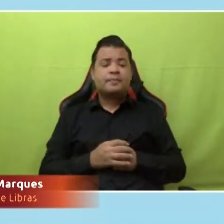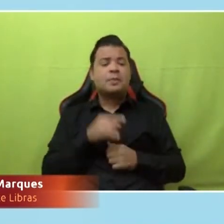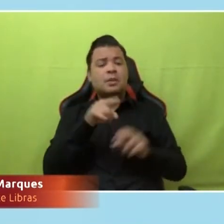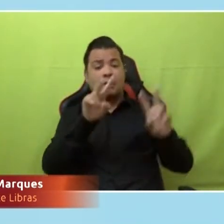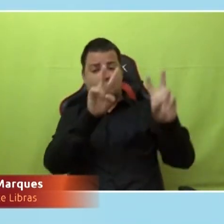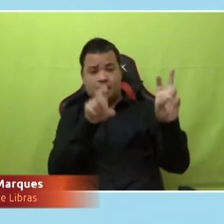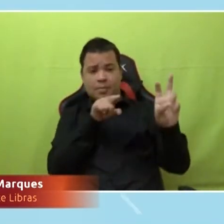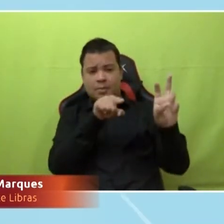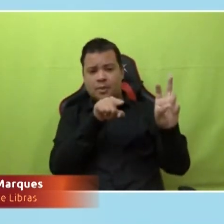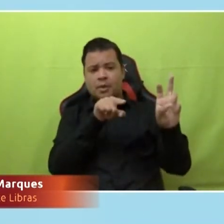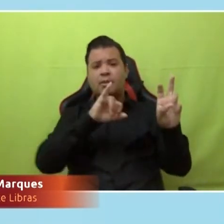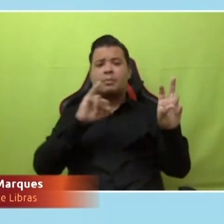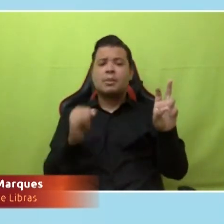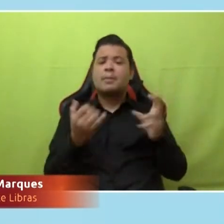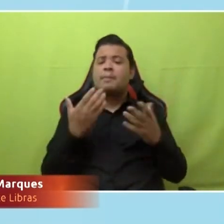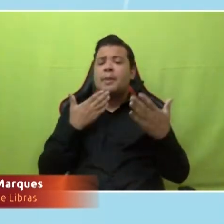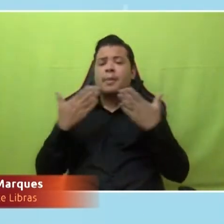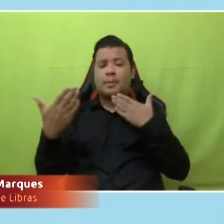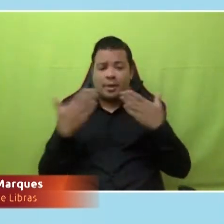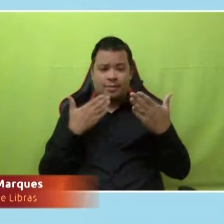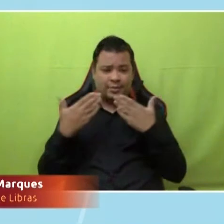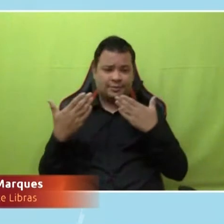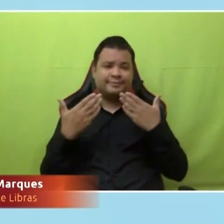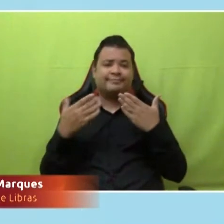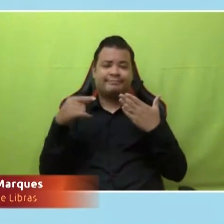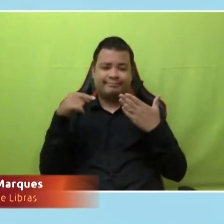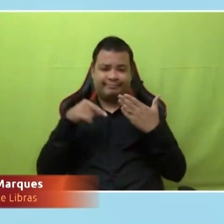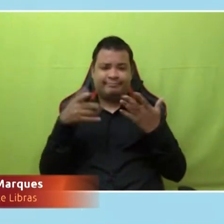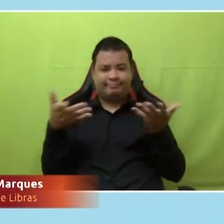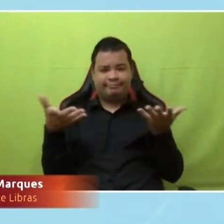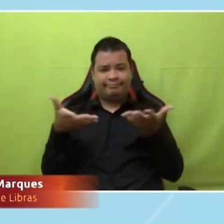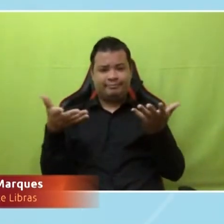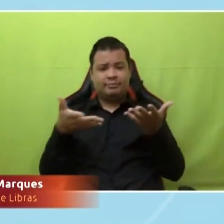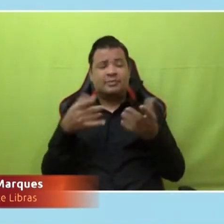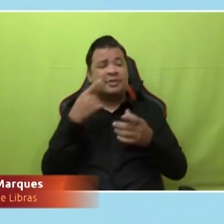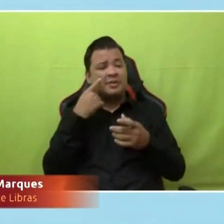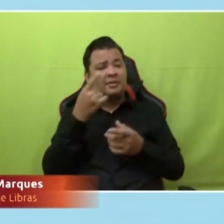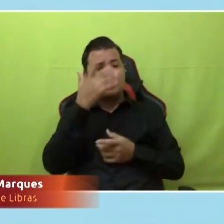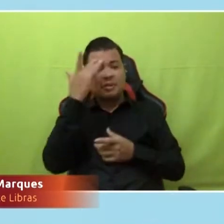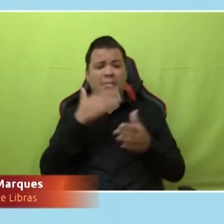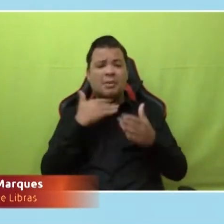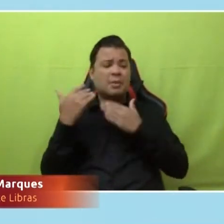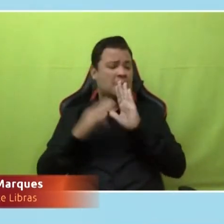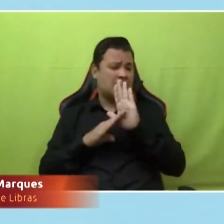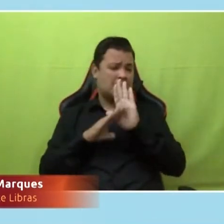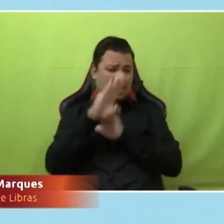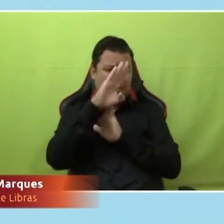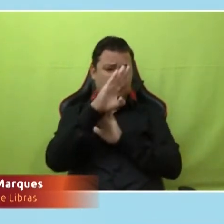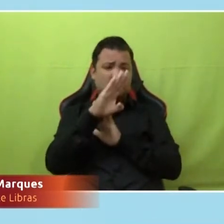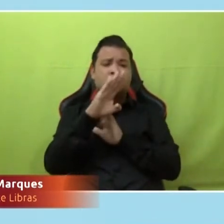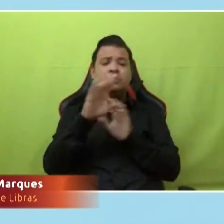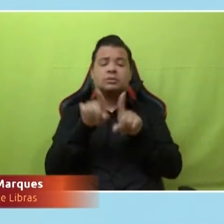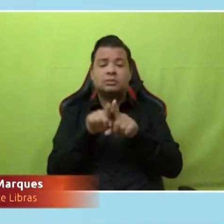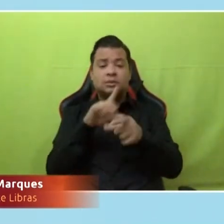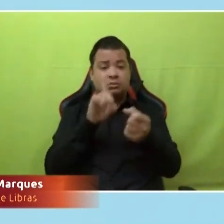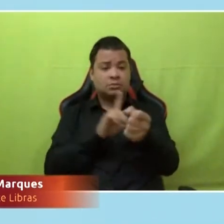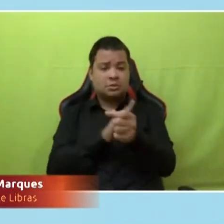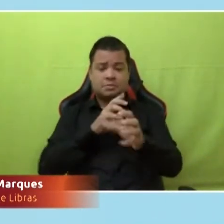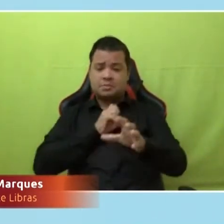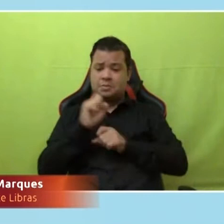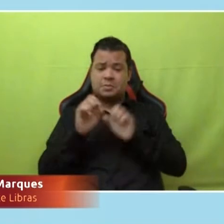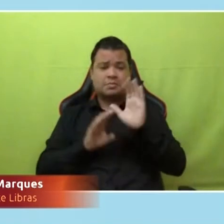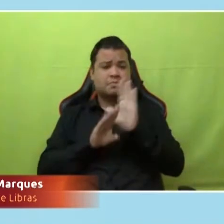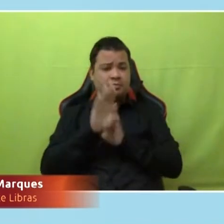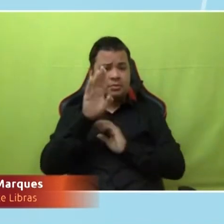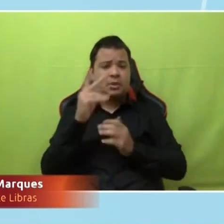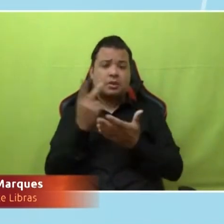assunto, sobre esse número alto de óbitos e, logicamente, de casos causados pela dengue aqui em Goiás, com o professor João